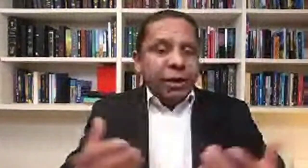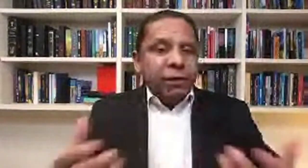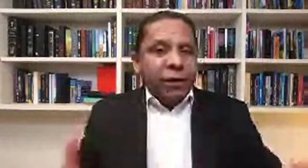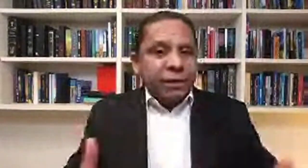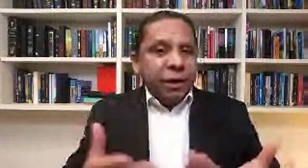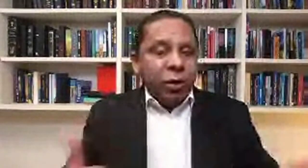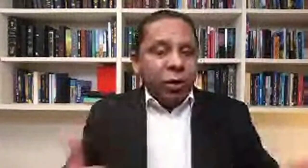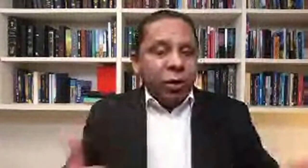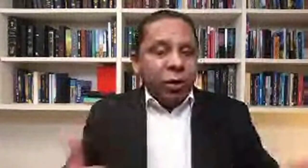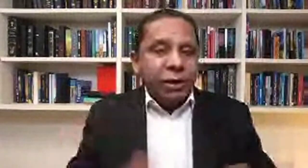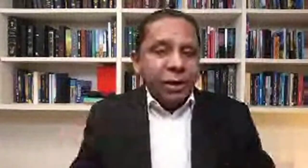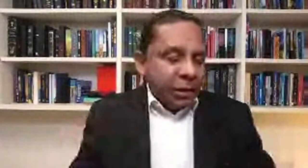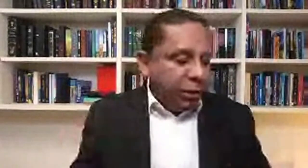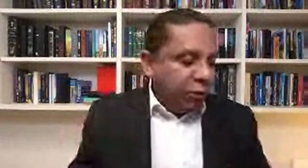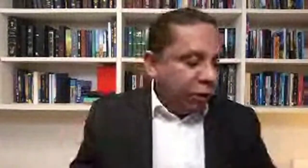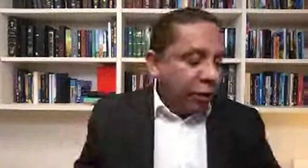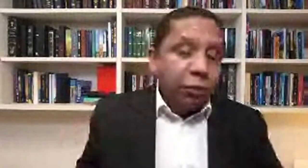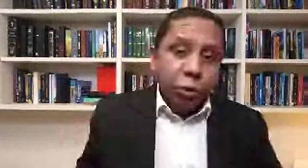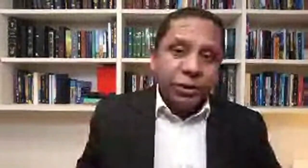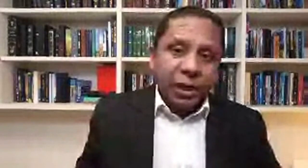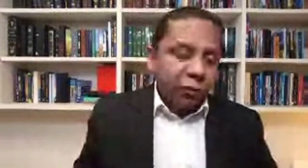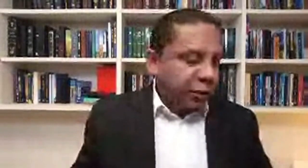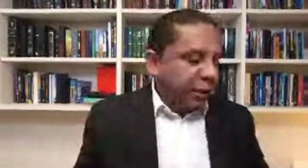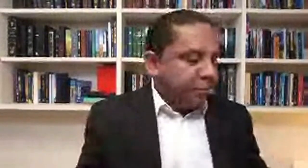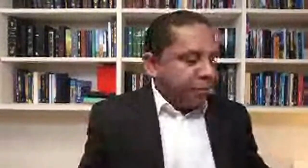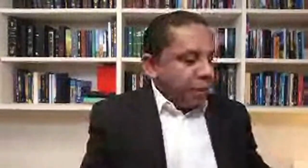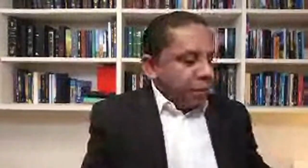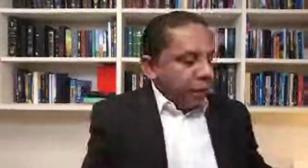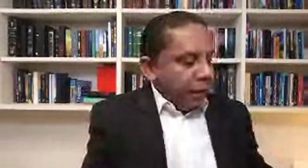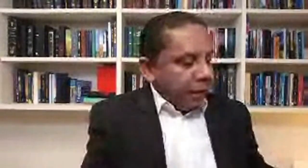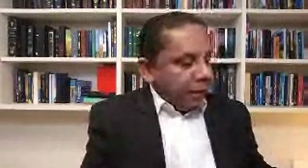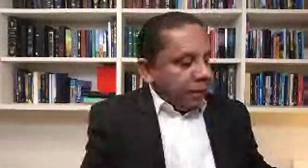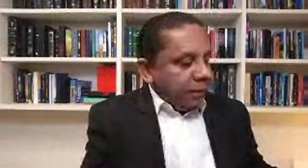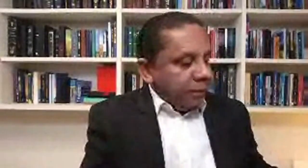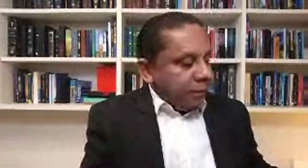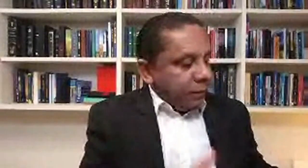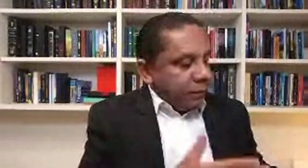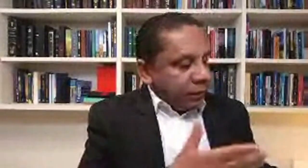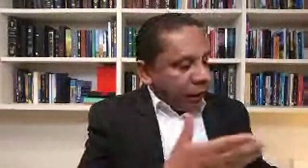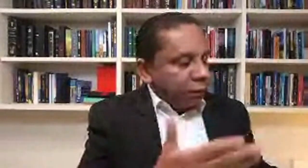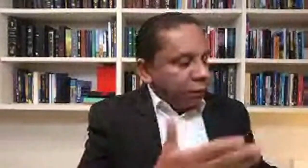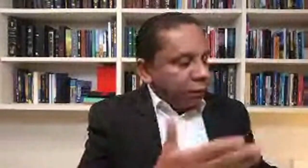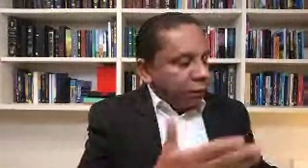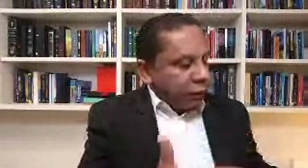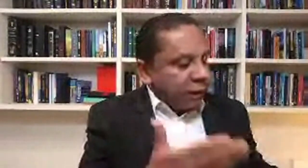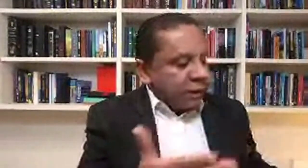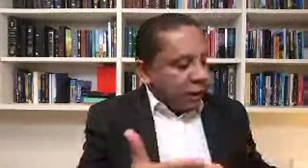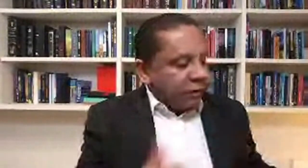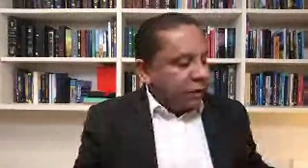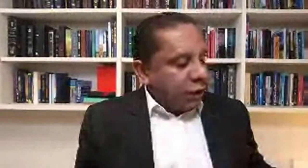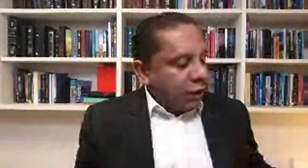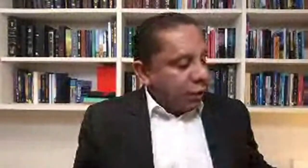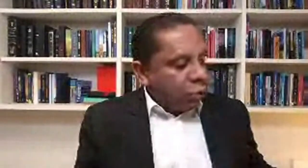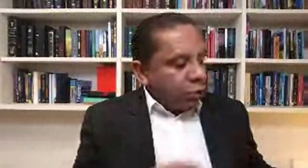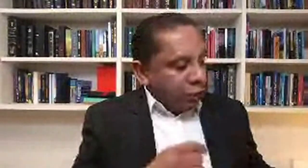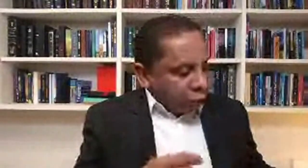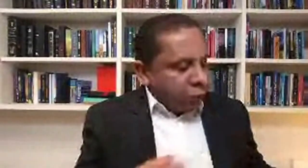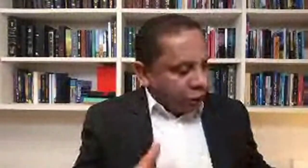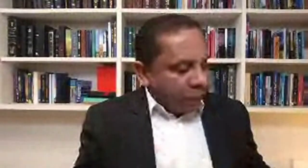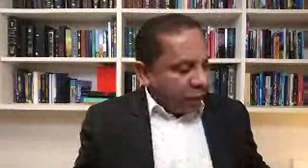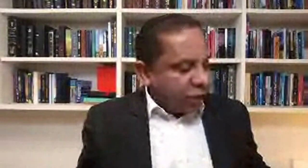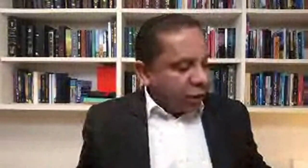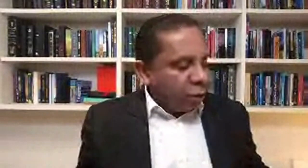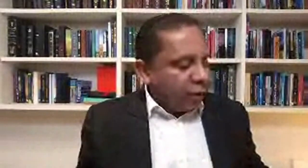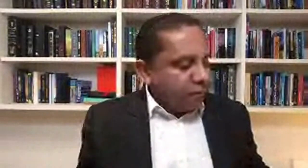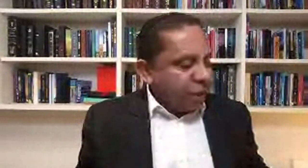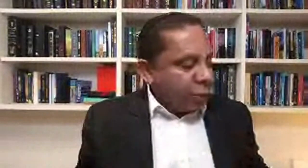Jesus, e ele fala assim, agora eu quero mostrar a você, e quero que você escreva o que eu vou te